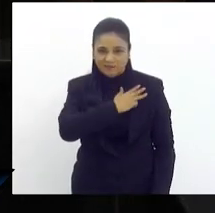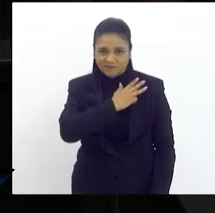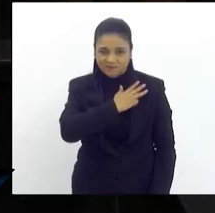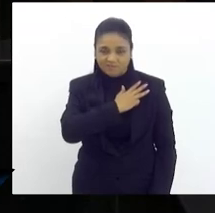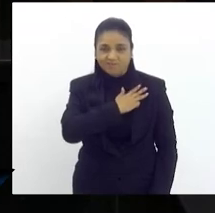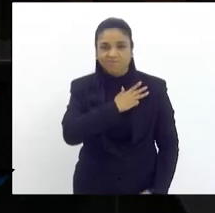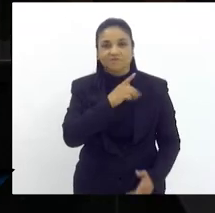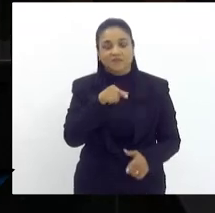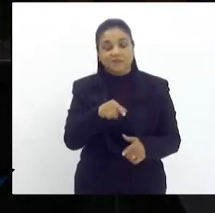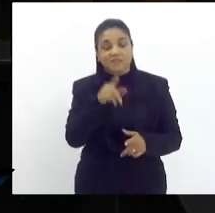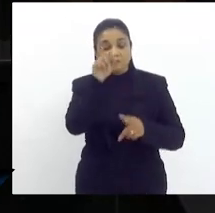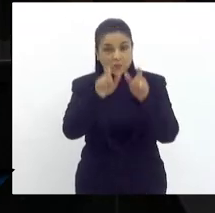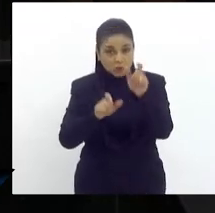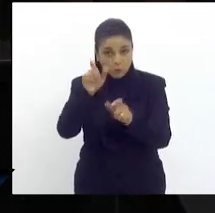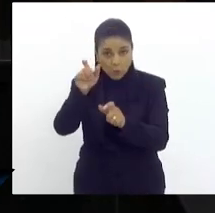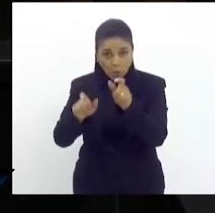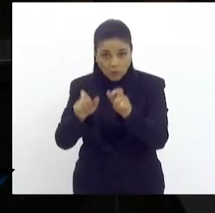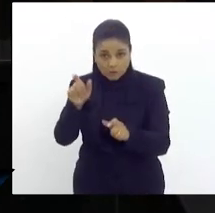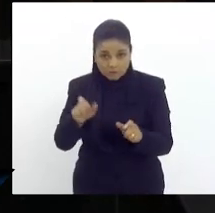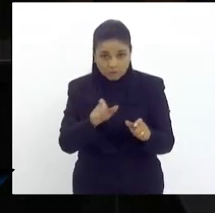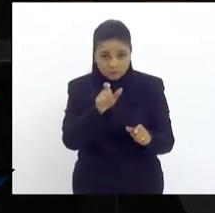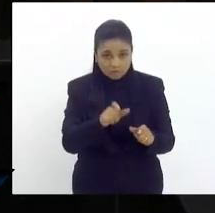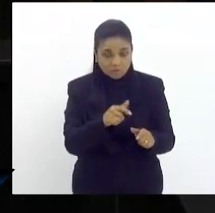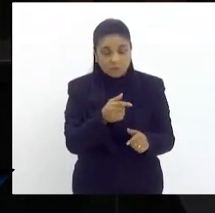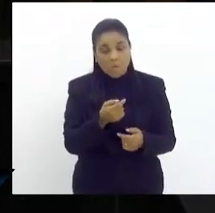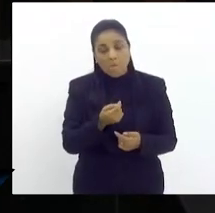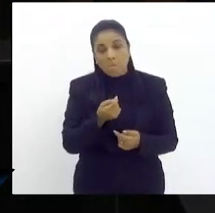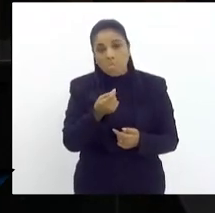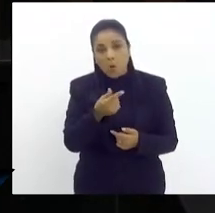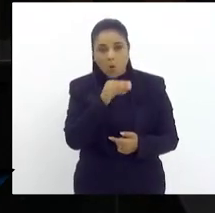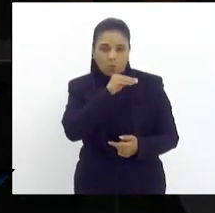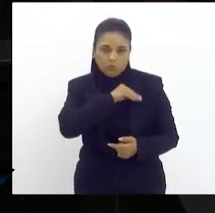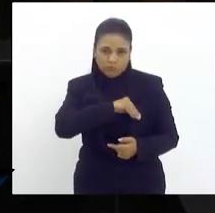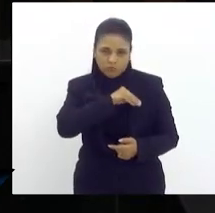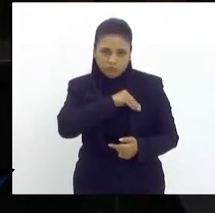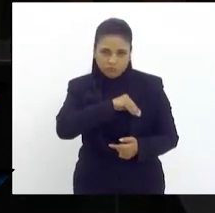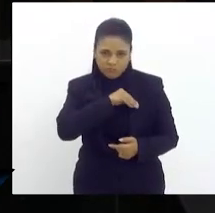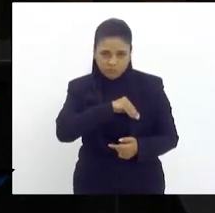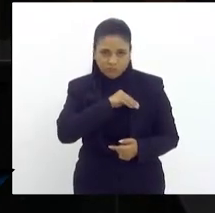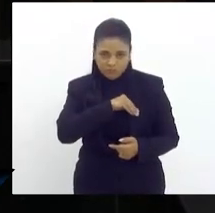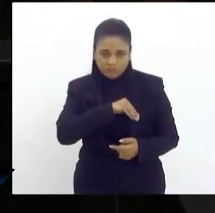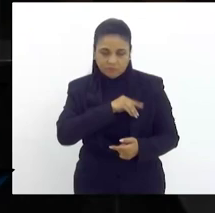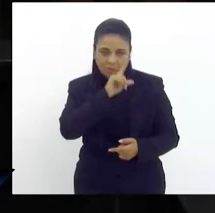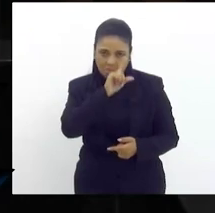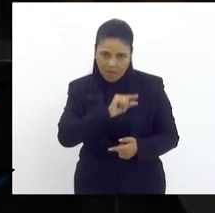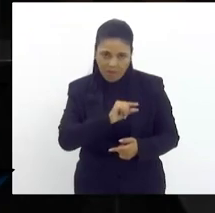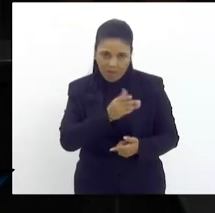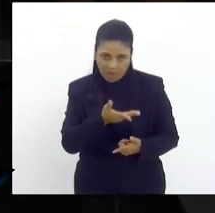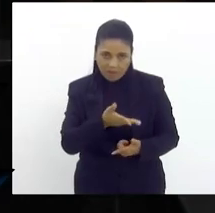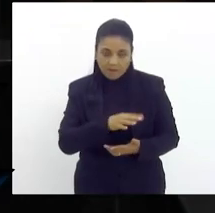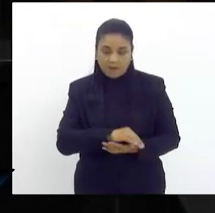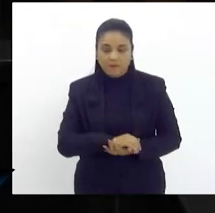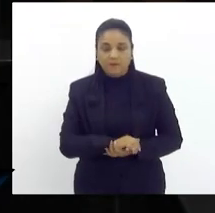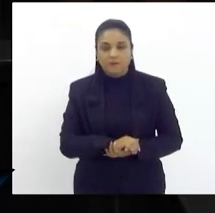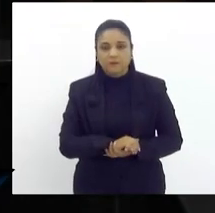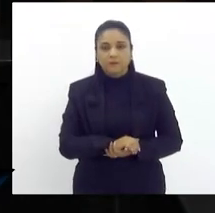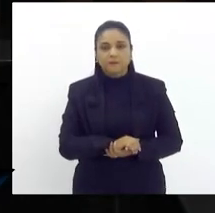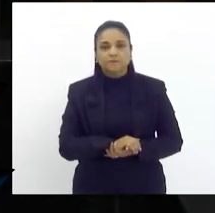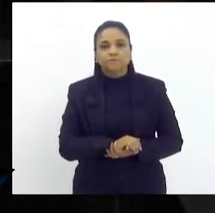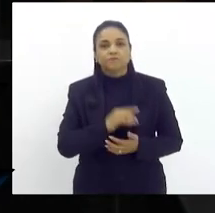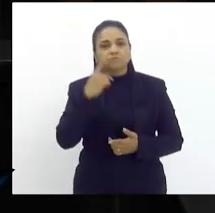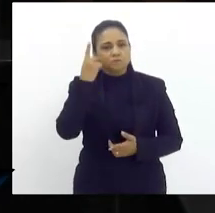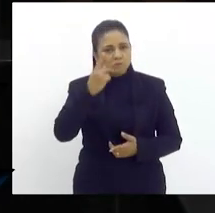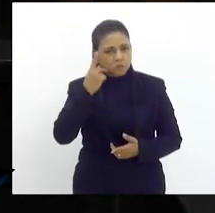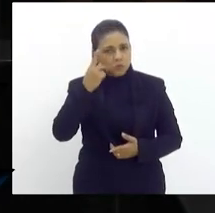pessoas com pouca renda e aí tivemos as políticas